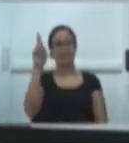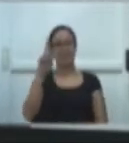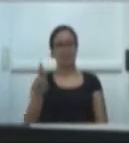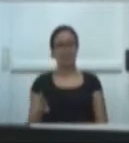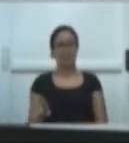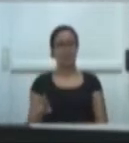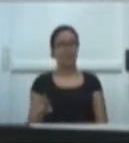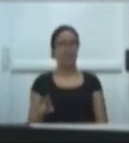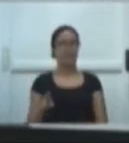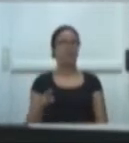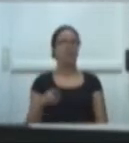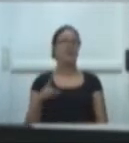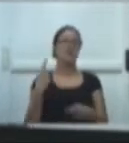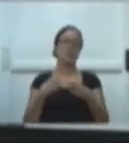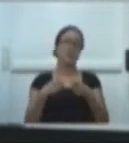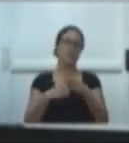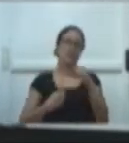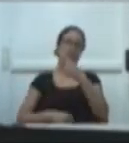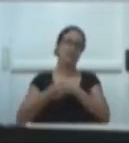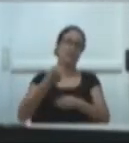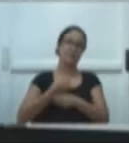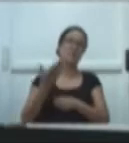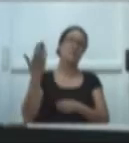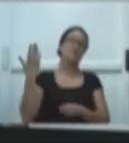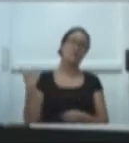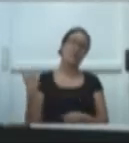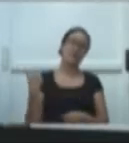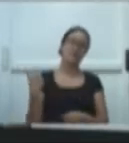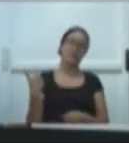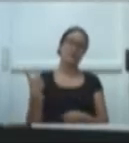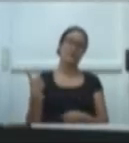passado, a gente deu um salto.